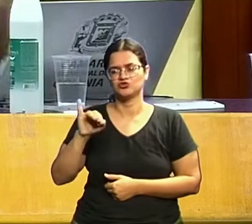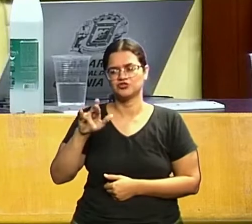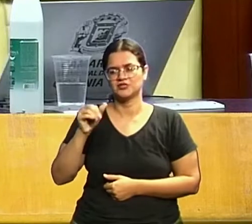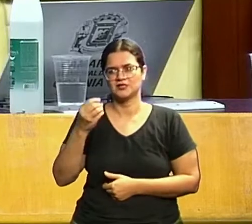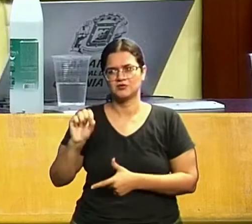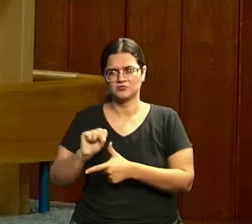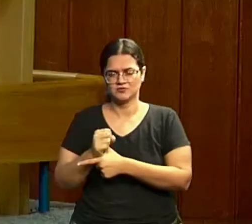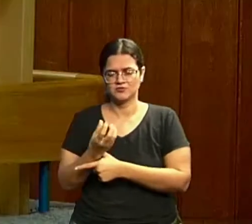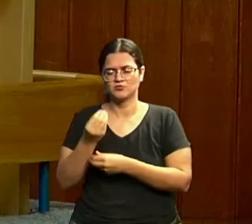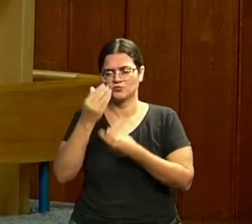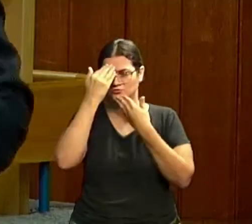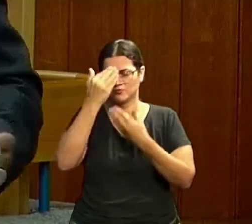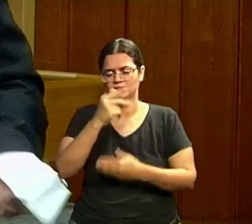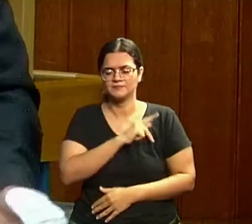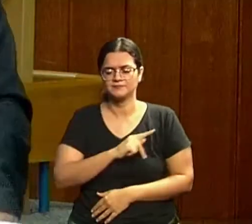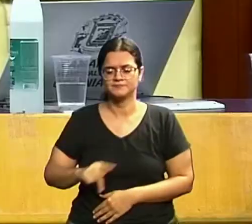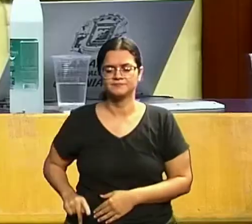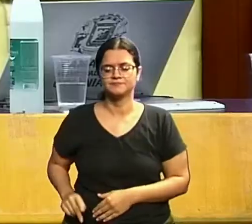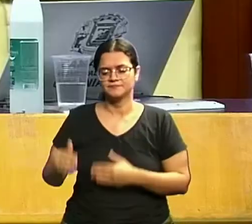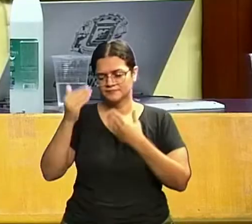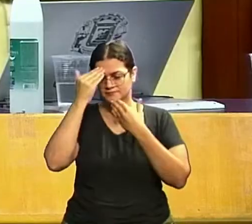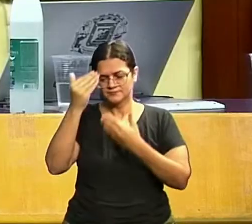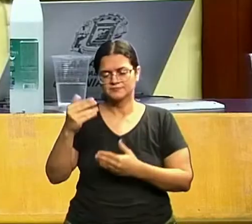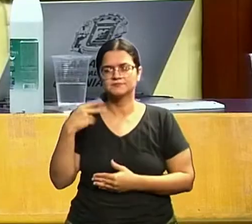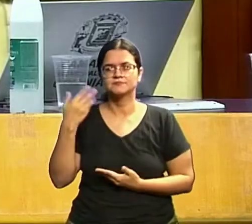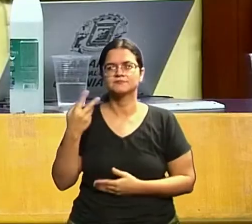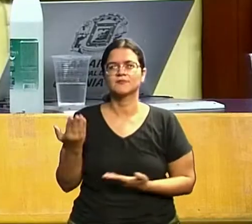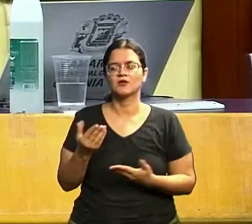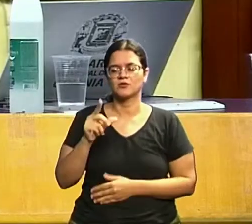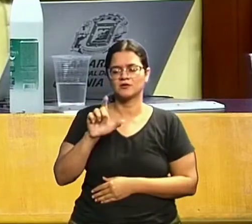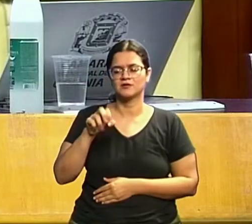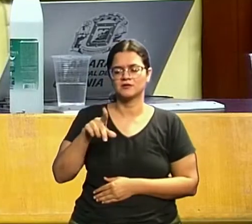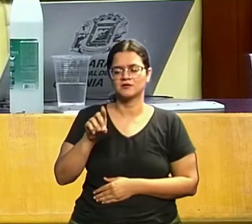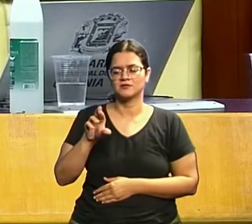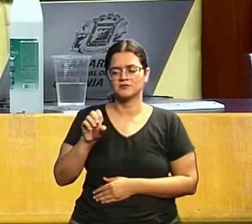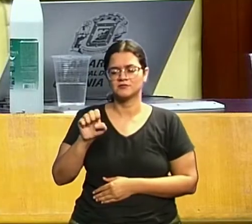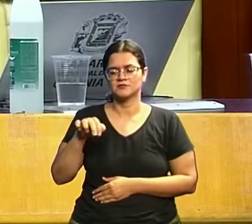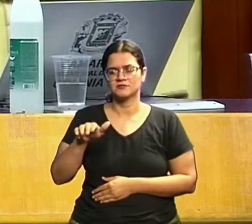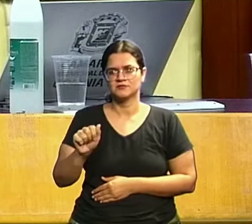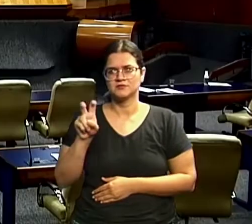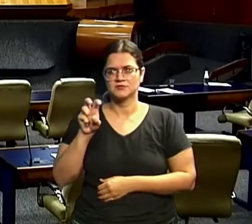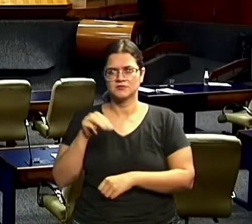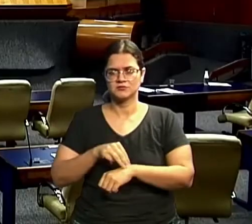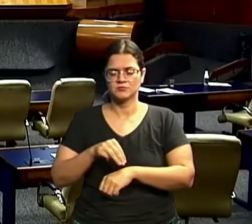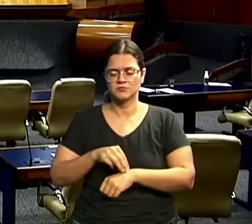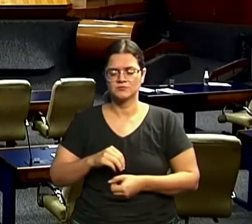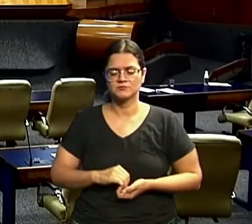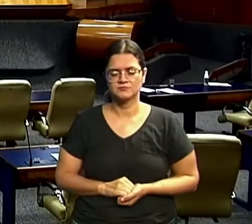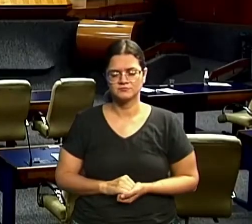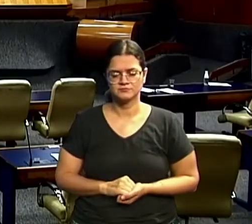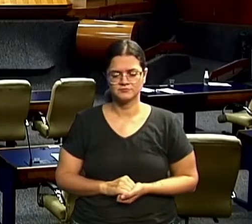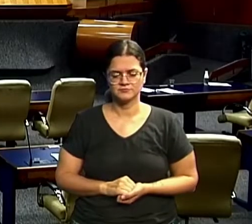obrigado, senhor presidente. Muito obrigado, vereador. Vereador Leandro Sena, 5 minutos.